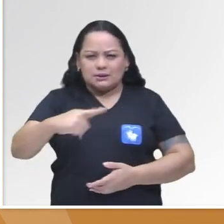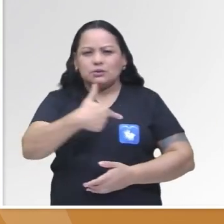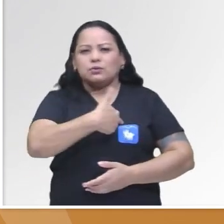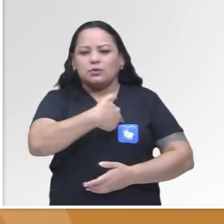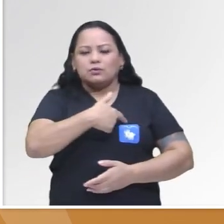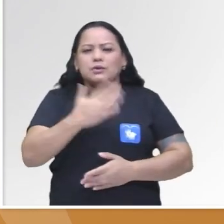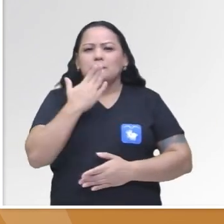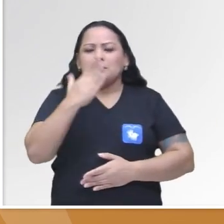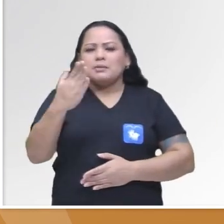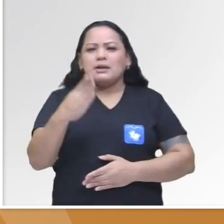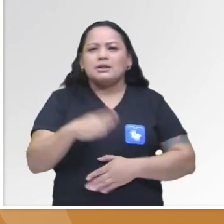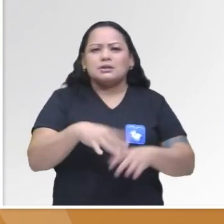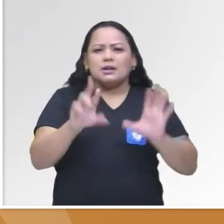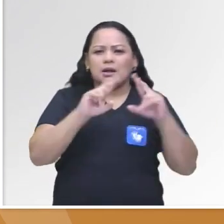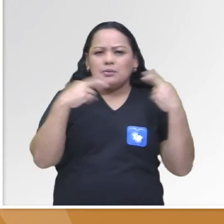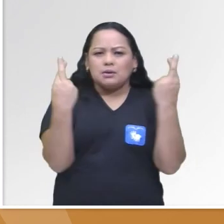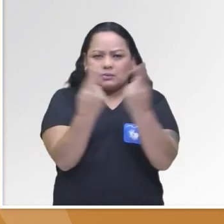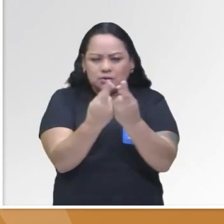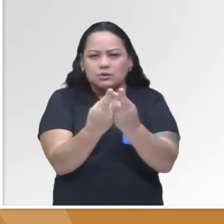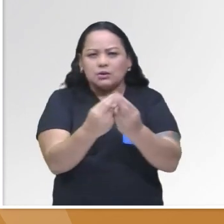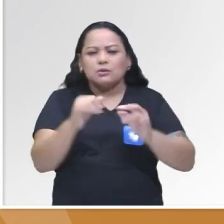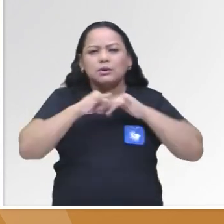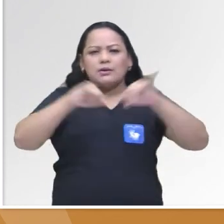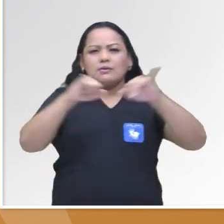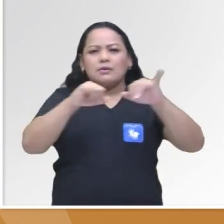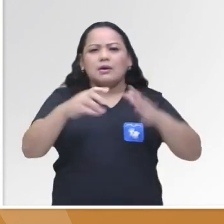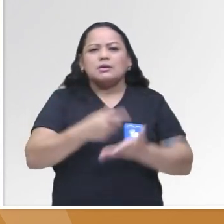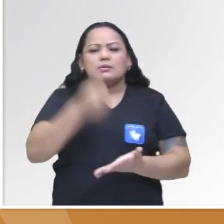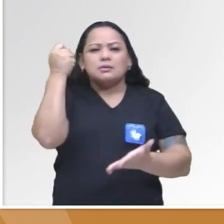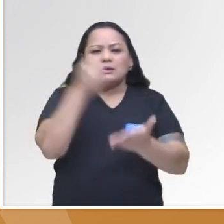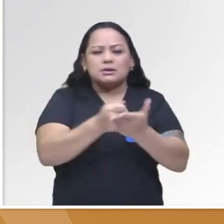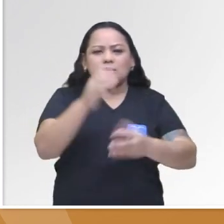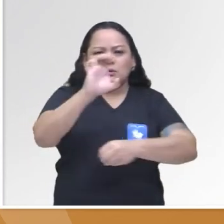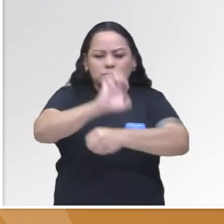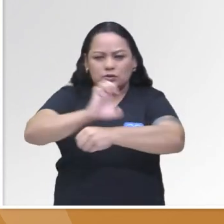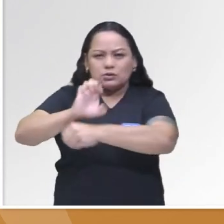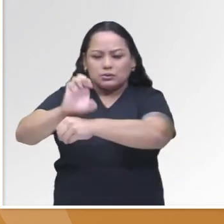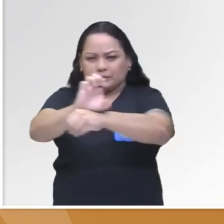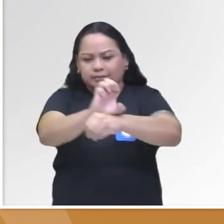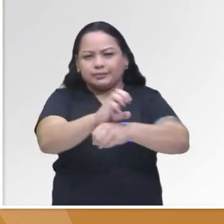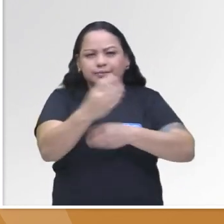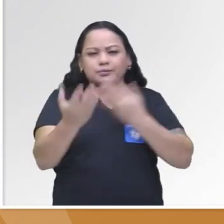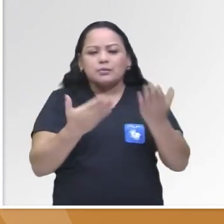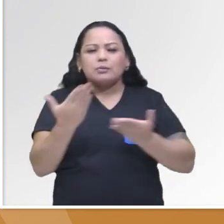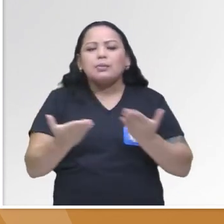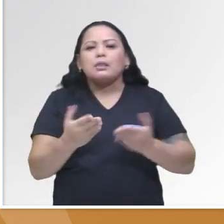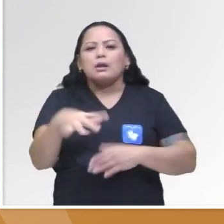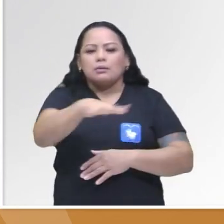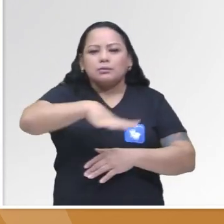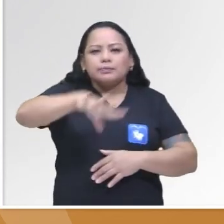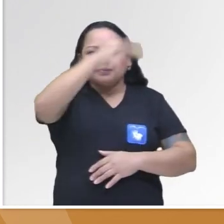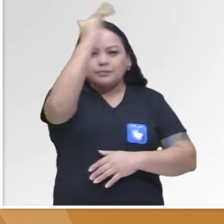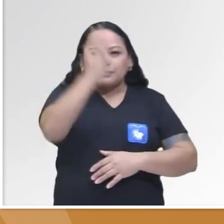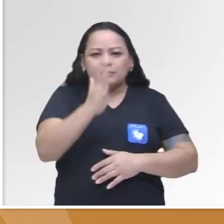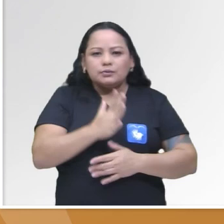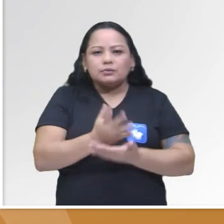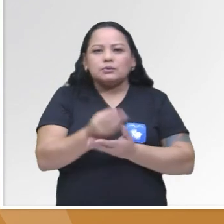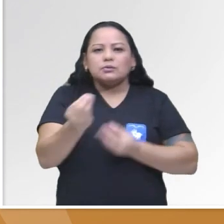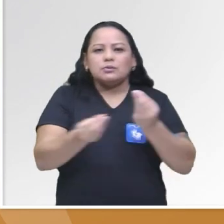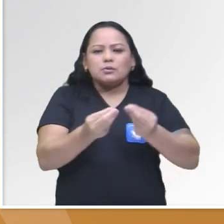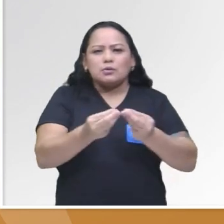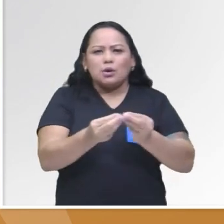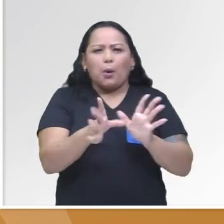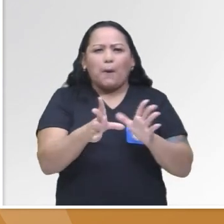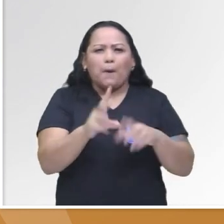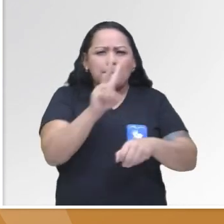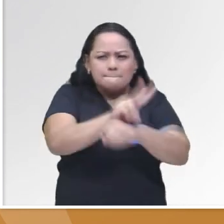pede que eles tomem uma atitude, e é decretado ali um estado, tá? Onde o Brasil entra em estado de sítio e